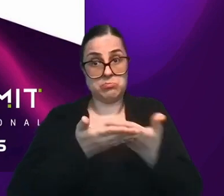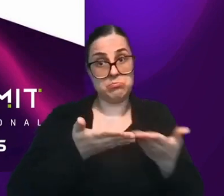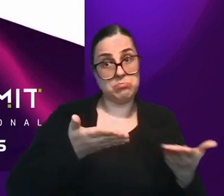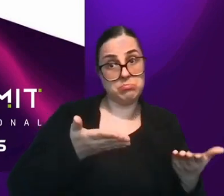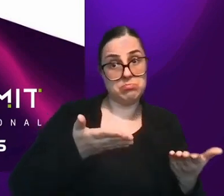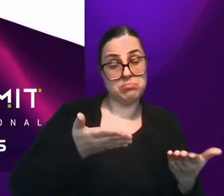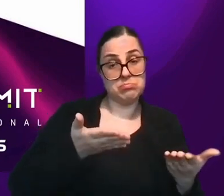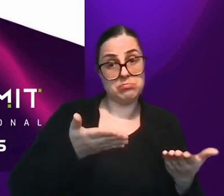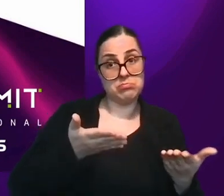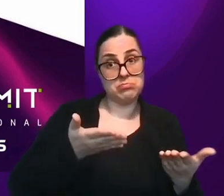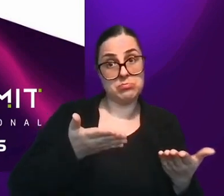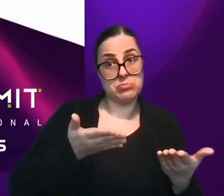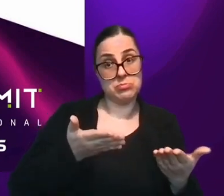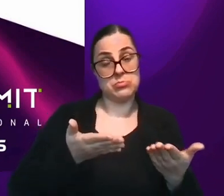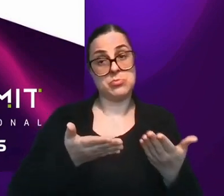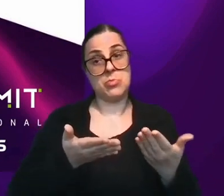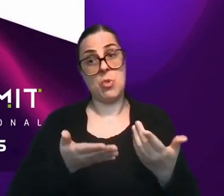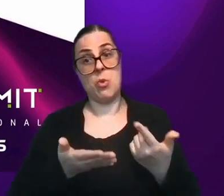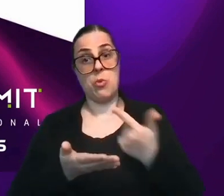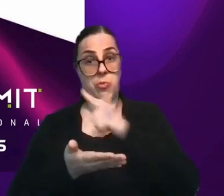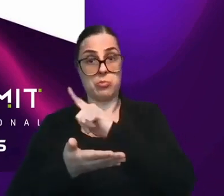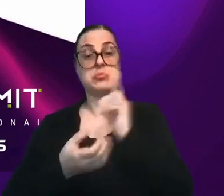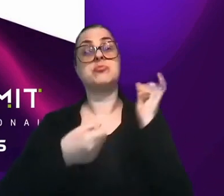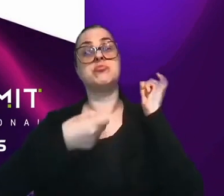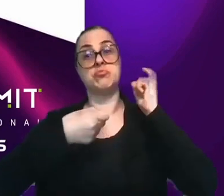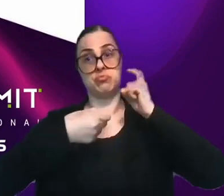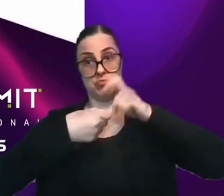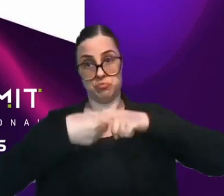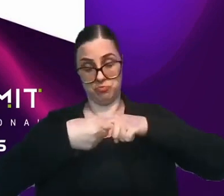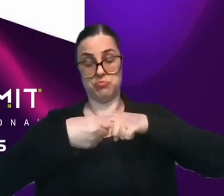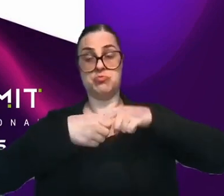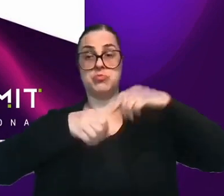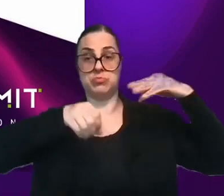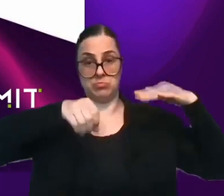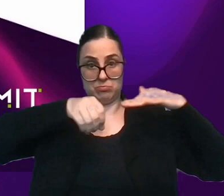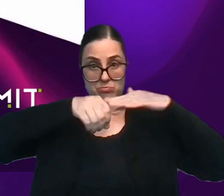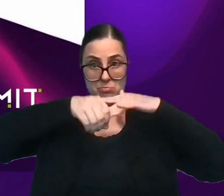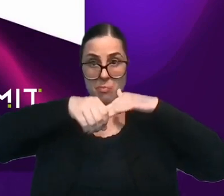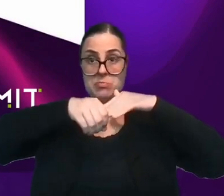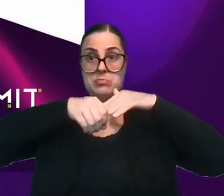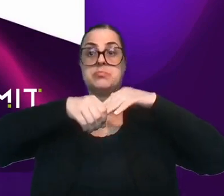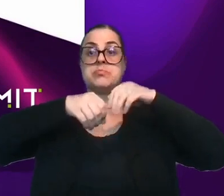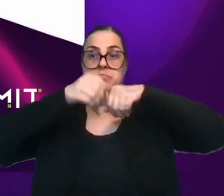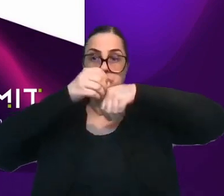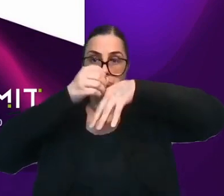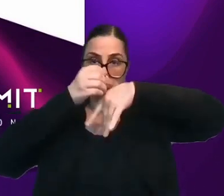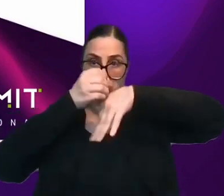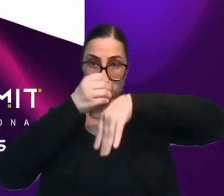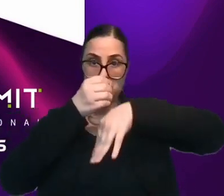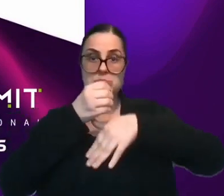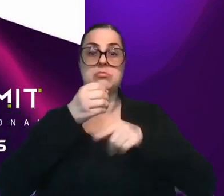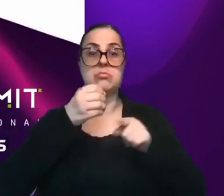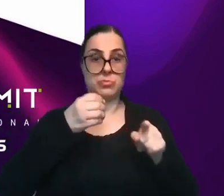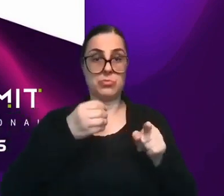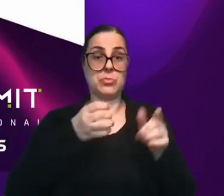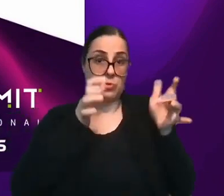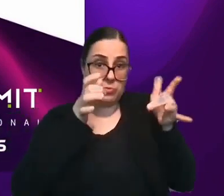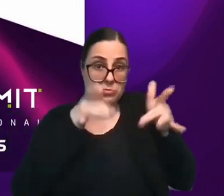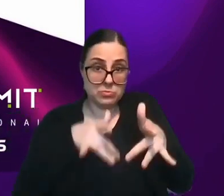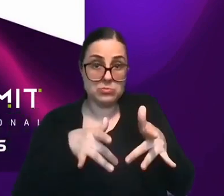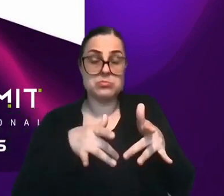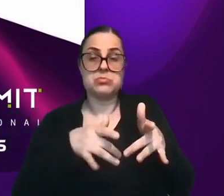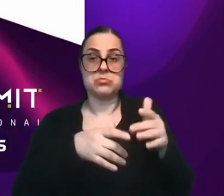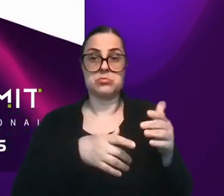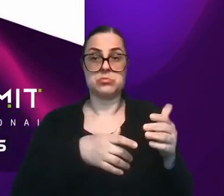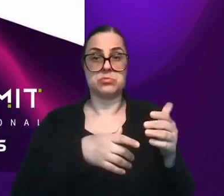volta para o nosso paciente. Você tem a recitratação com a reposição de cálcio e o que sobra disso daqui vai ao fígado e nós temos aquela